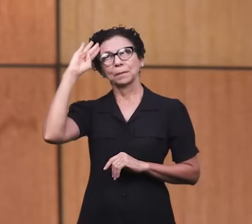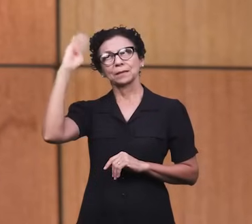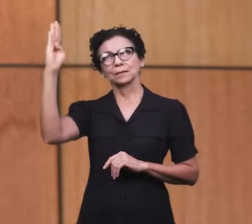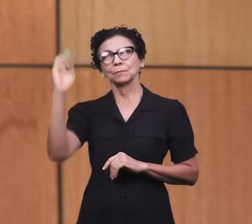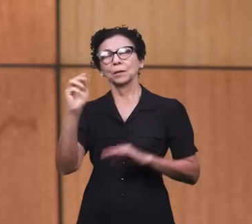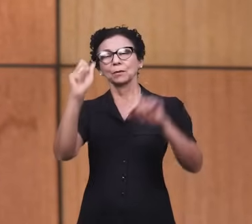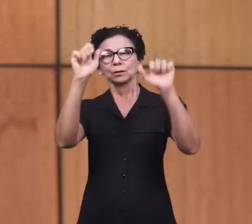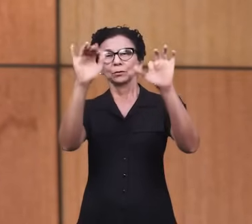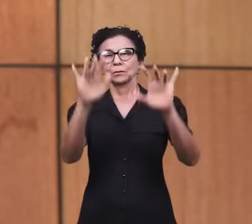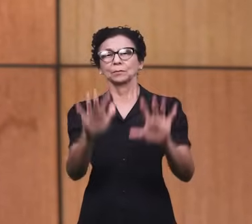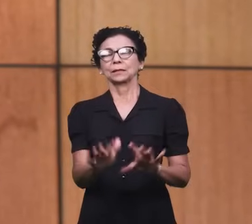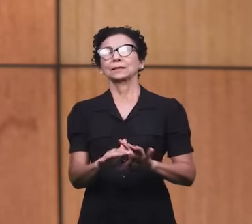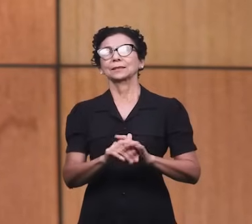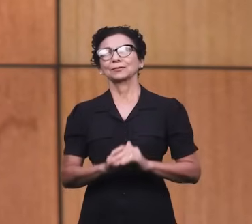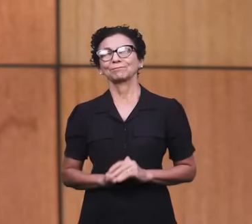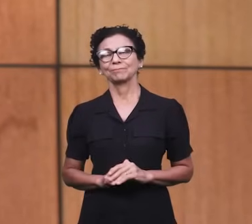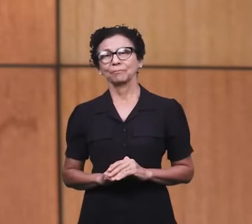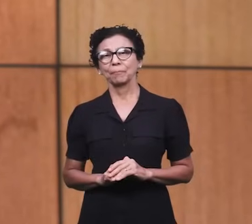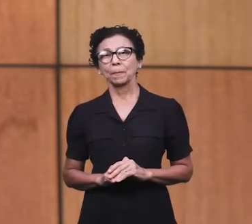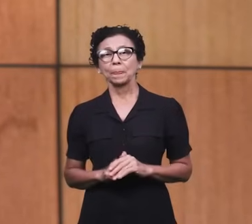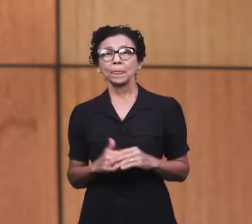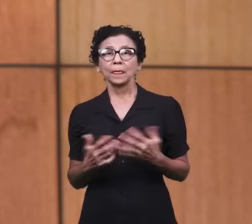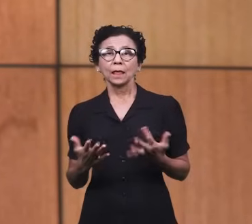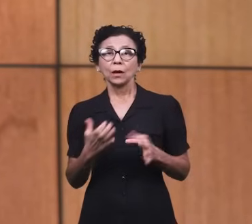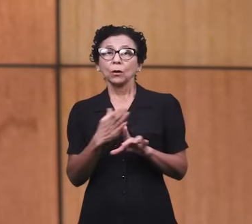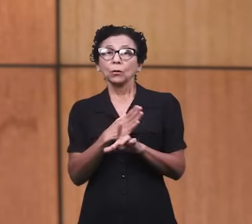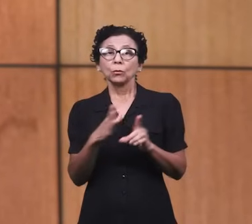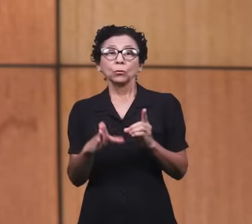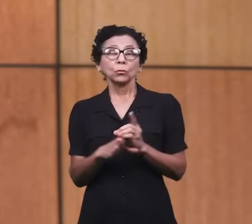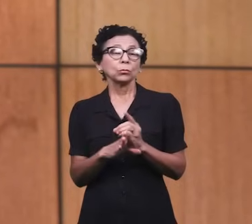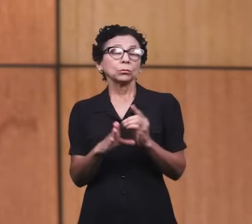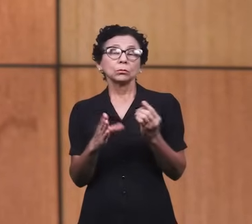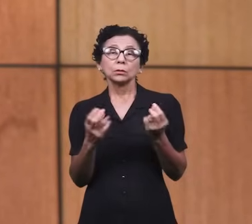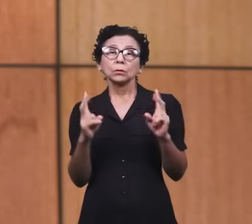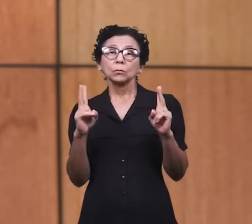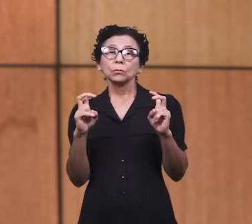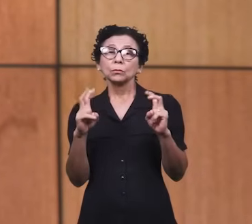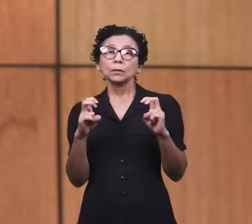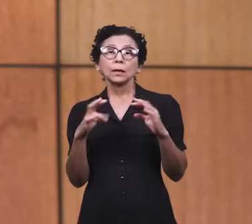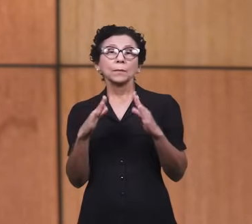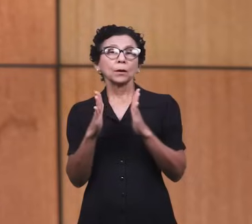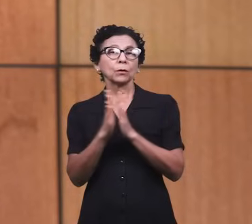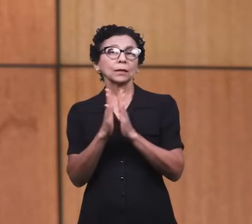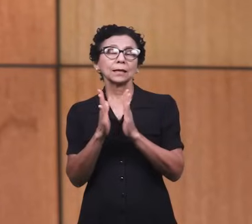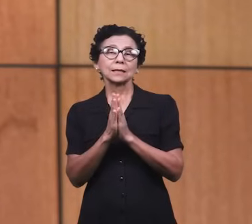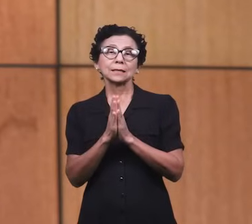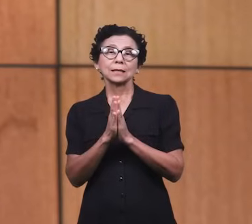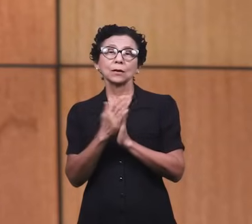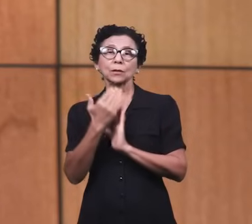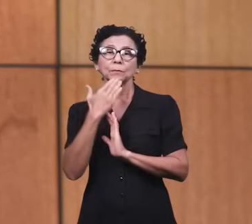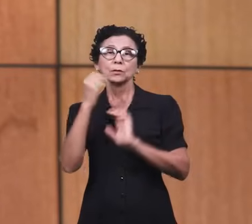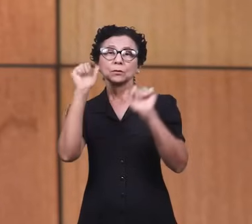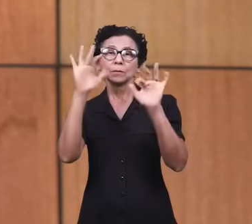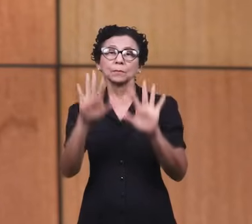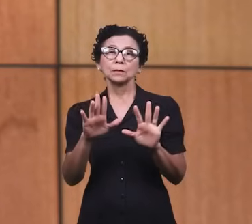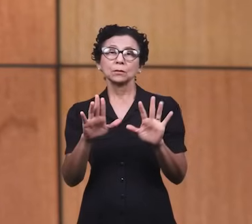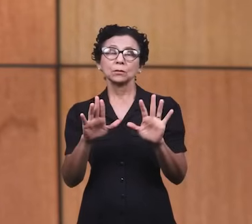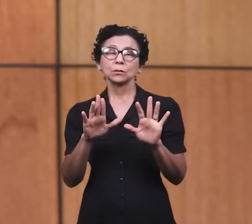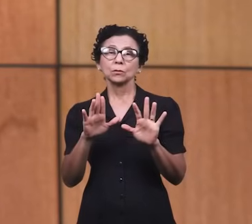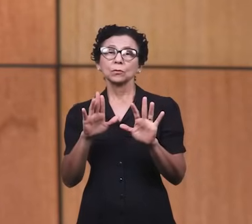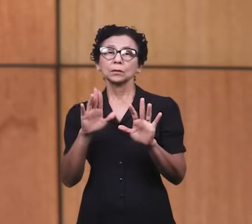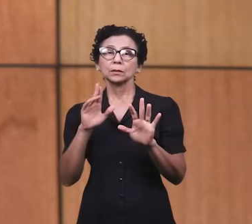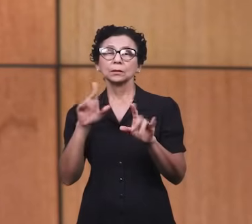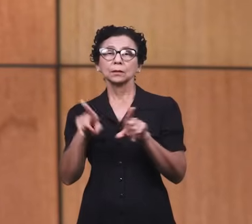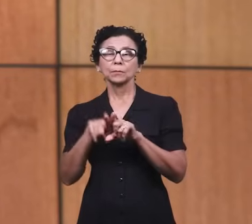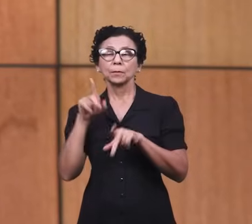não acrescenta dores. Um culto como esse, culto de oração, a nossa oração abençoa todo o Teu povo, assim no Brasil